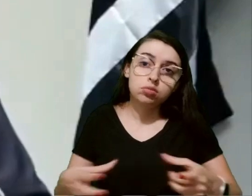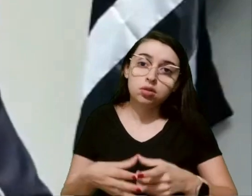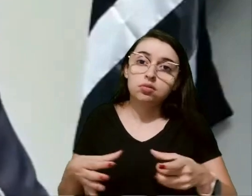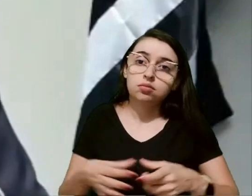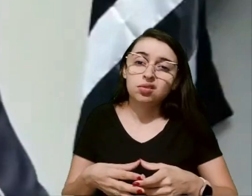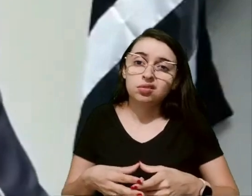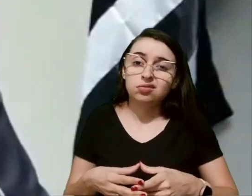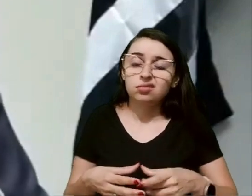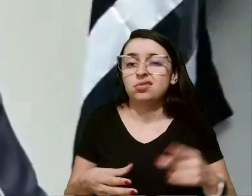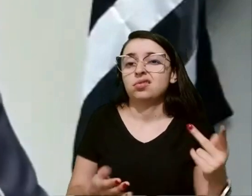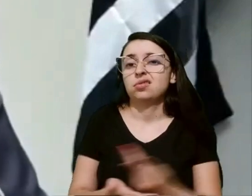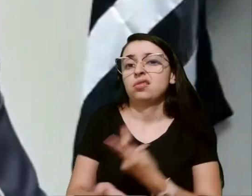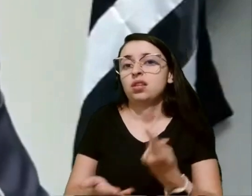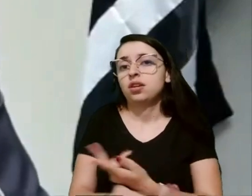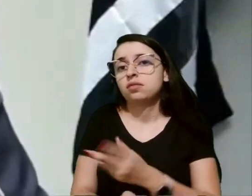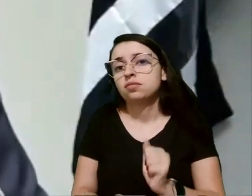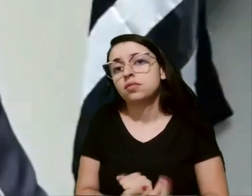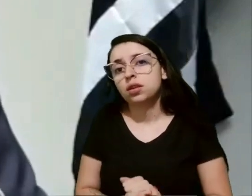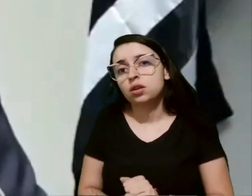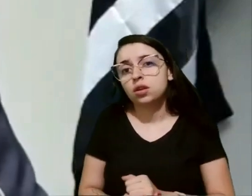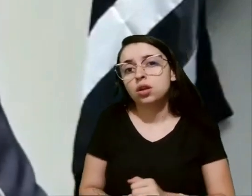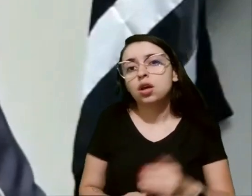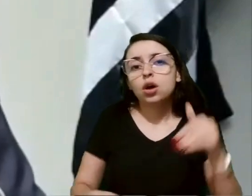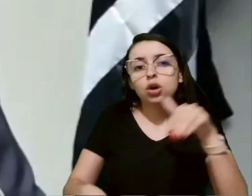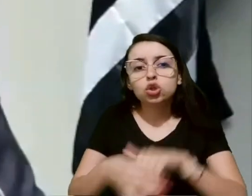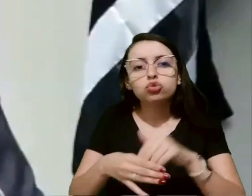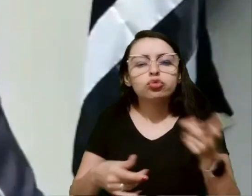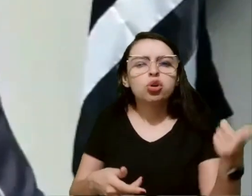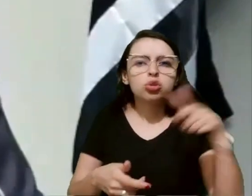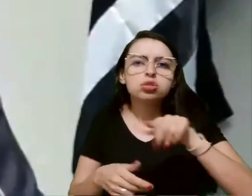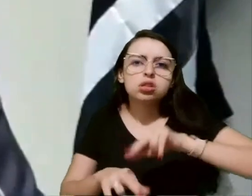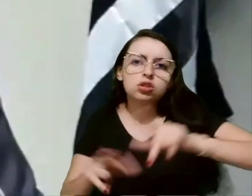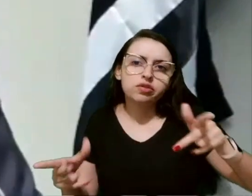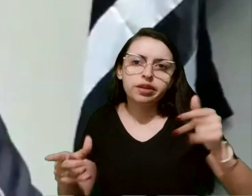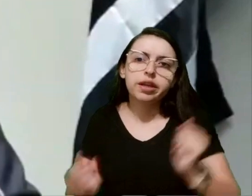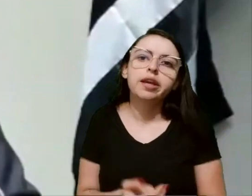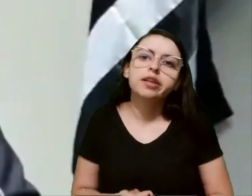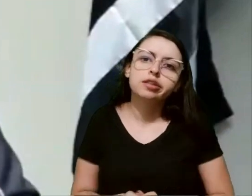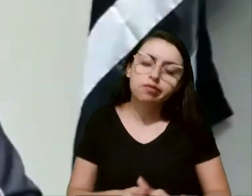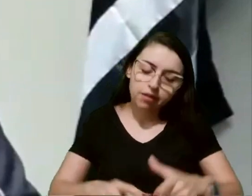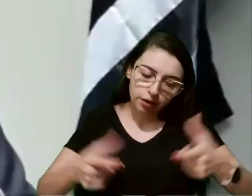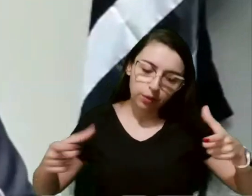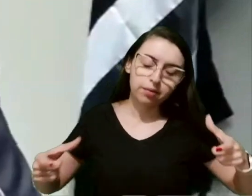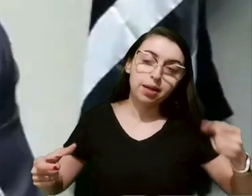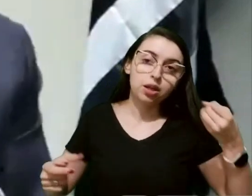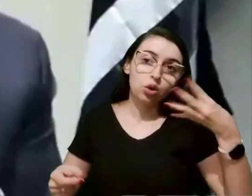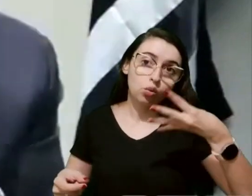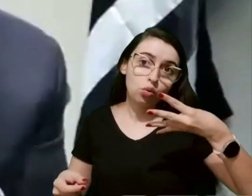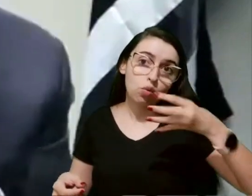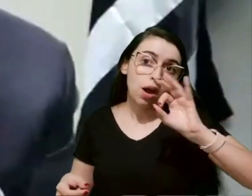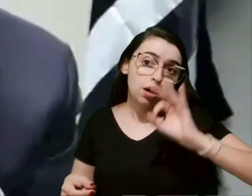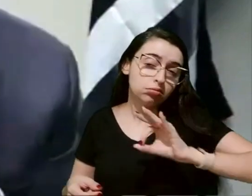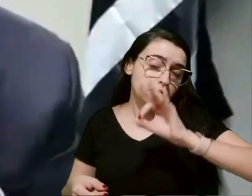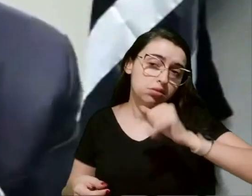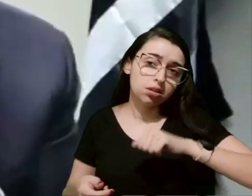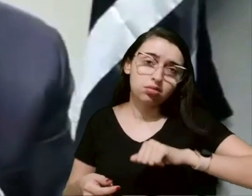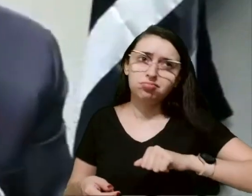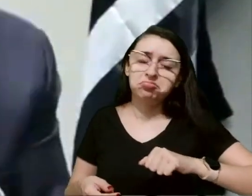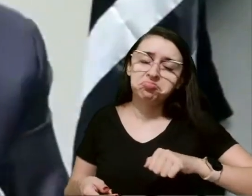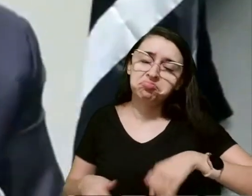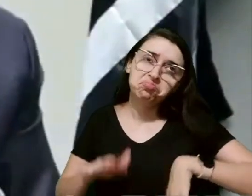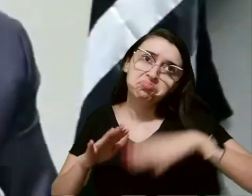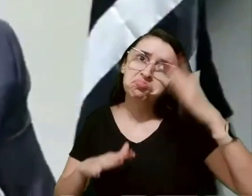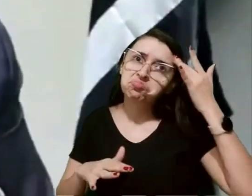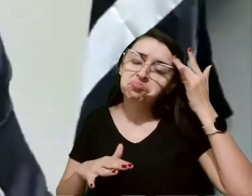um todo vai ficar muito mais ineficiente, porque a quantidade de votos divergentes vai aumentar, não sei para quanto, mas vai sair de 4 e vai para, sei lá,